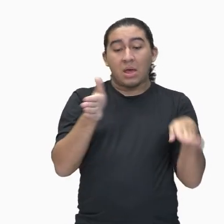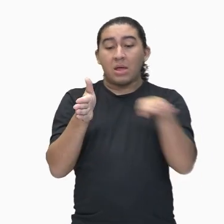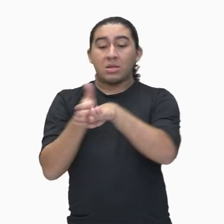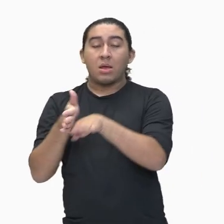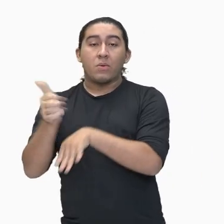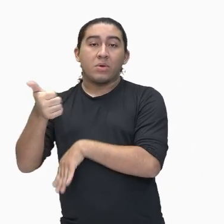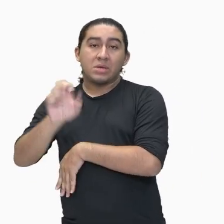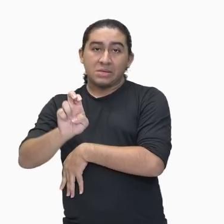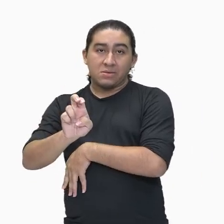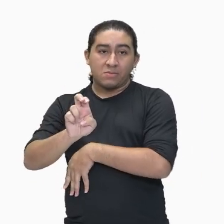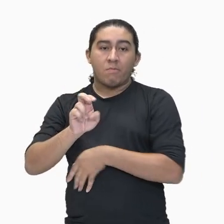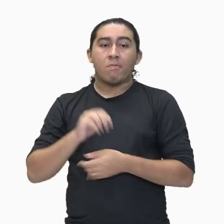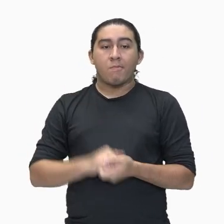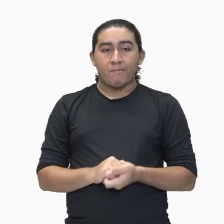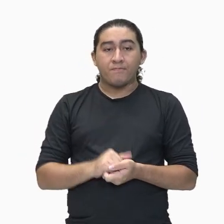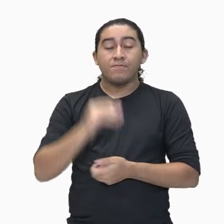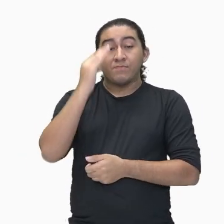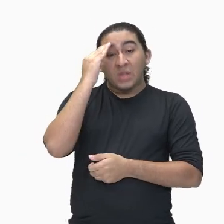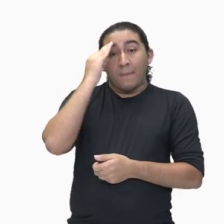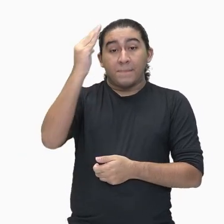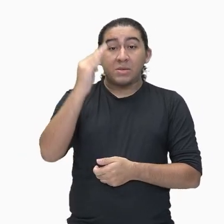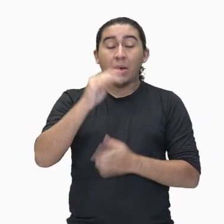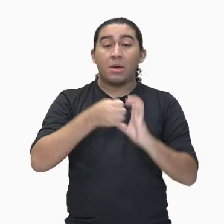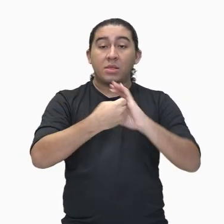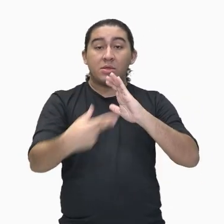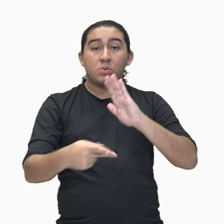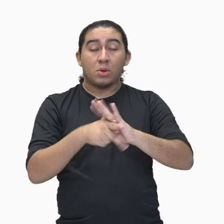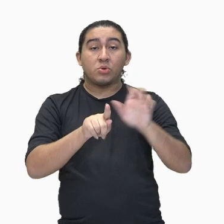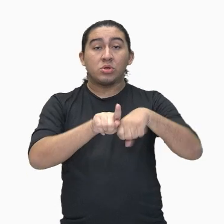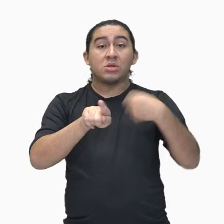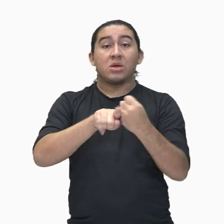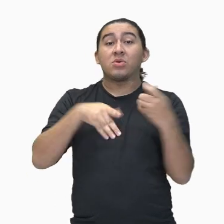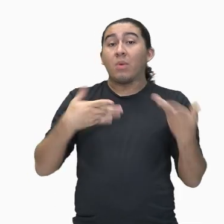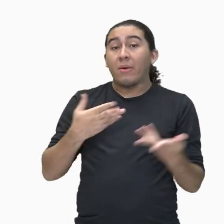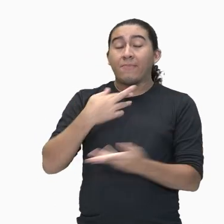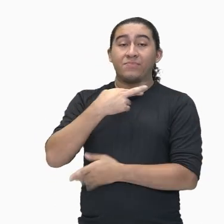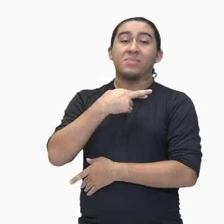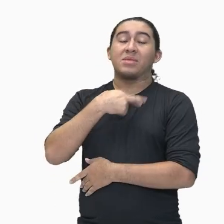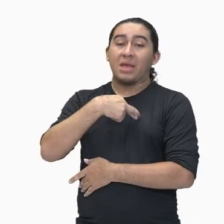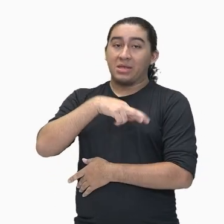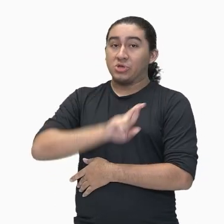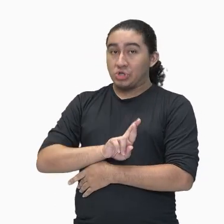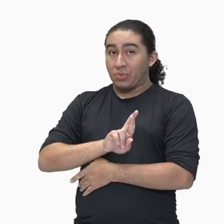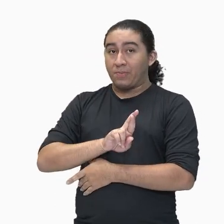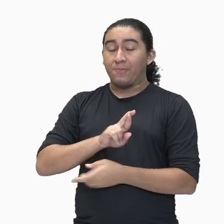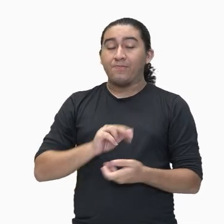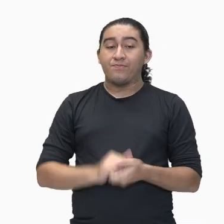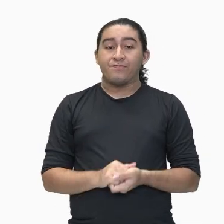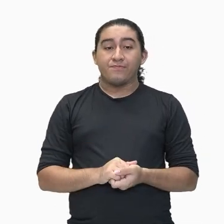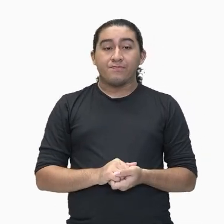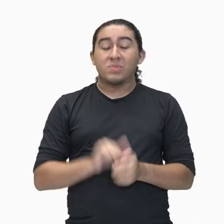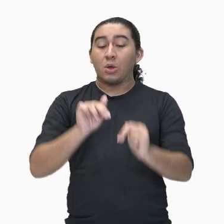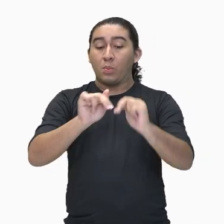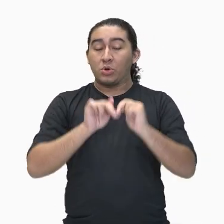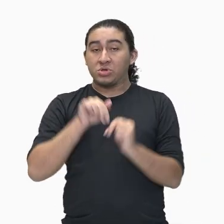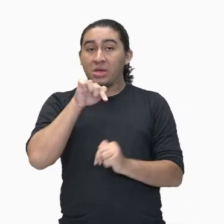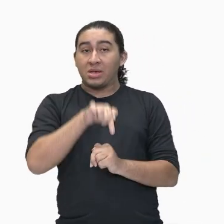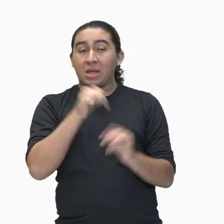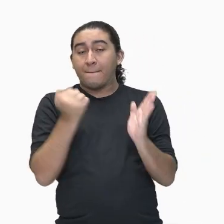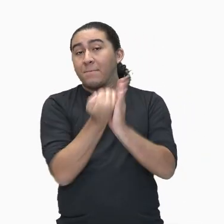século XV. O principal atributo da sociedade era a religião. Esse momento esteve marcado